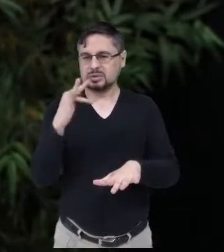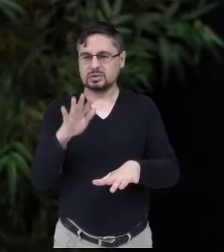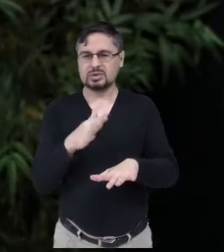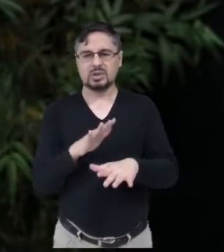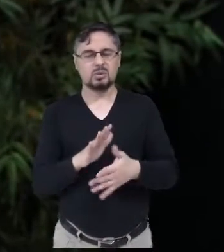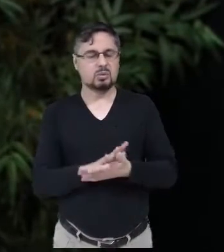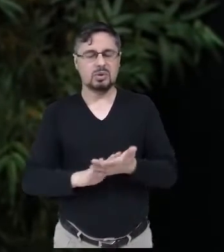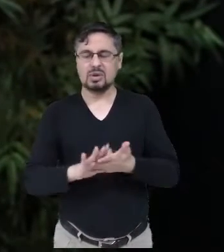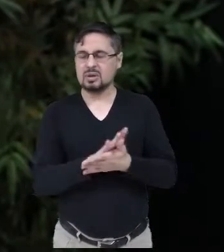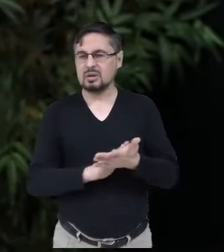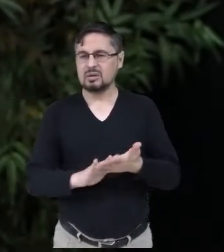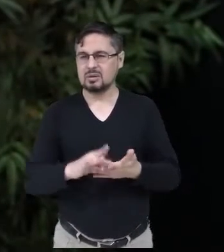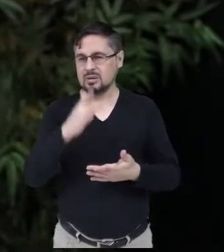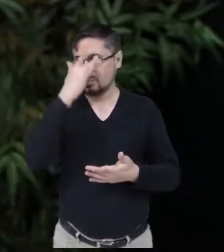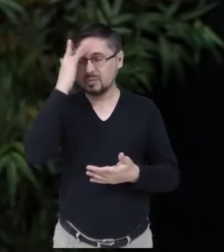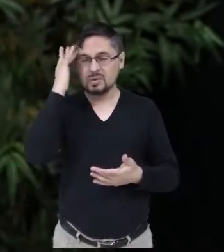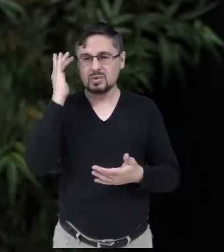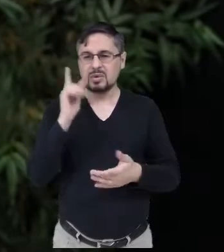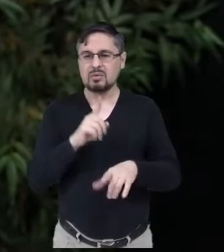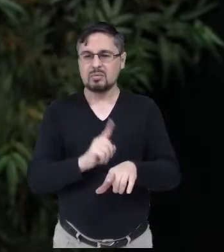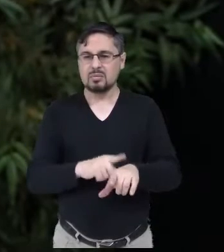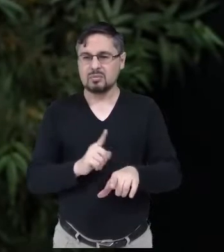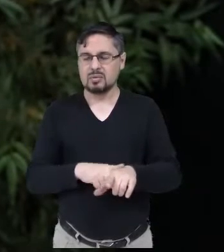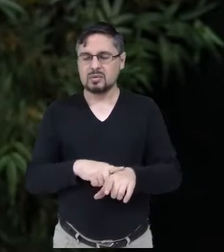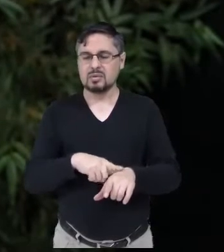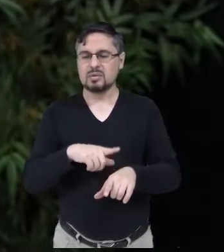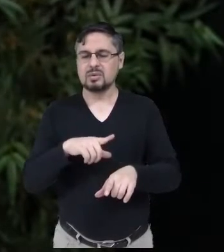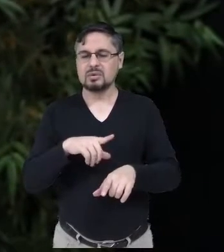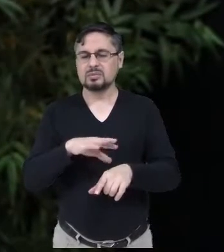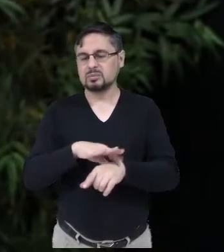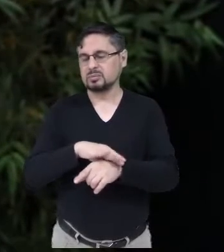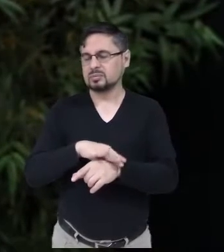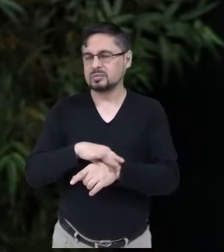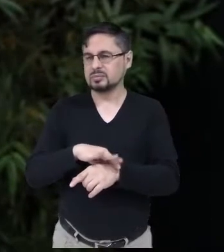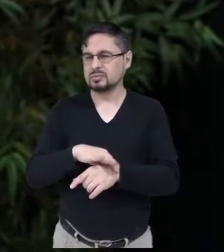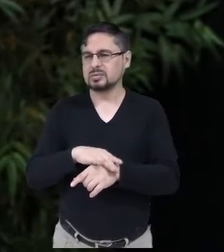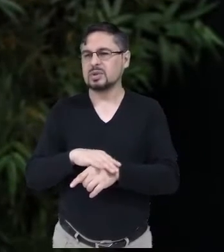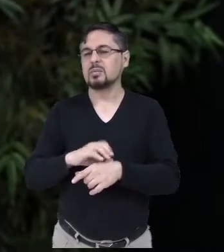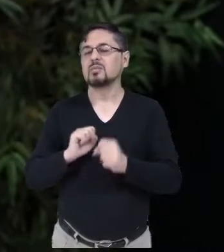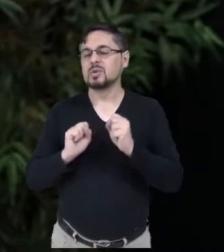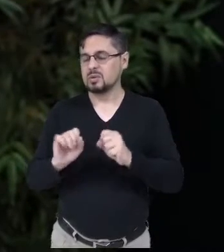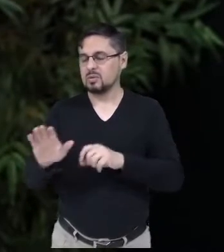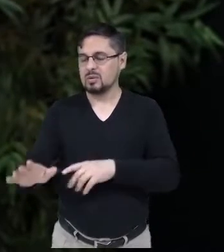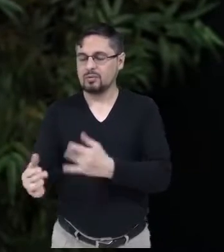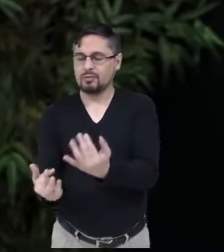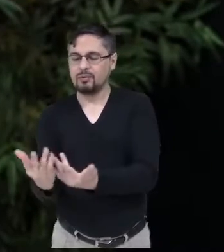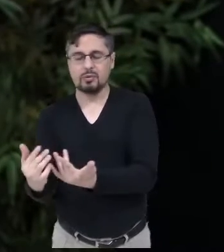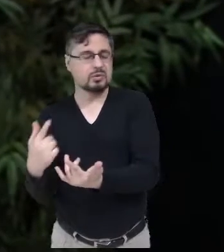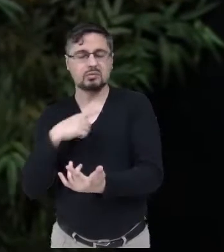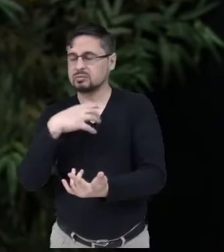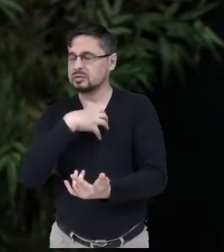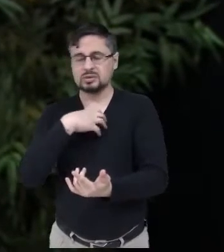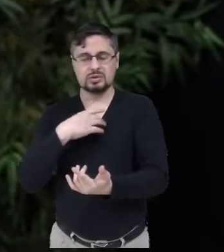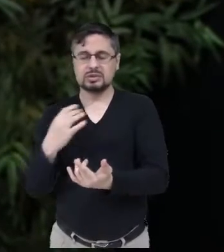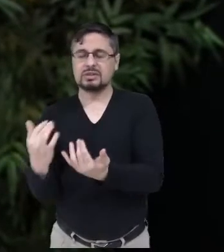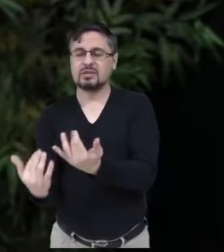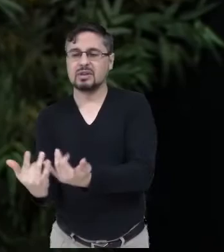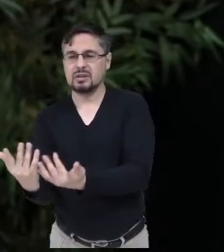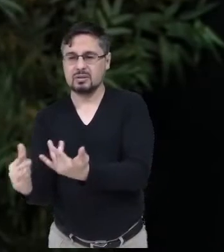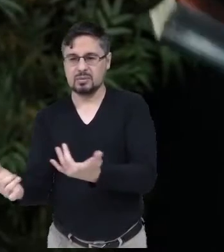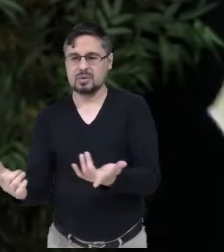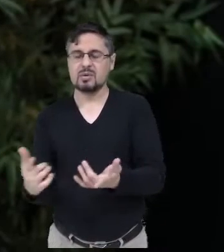por exemplo, nas garras da lepra, ele poderia acidentalmente tocar a mão no fogo e não sentir que estava queimando e